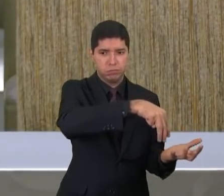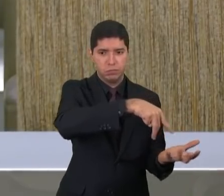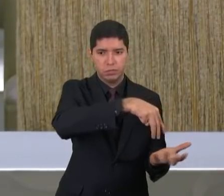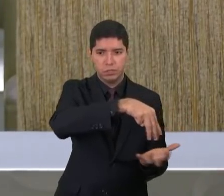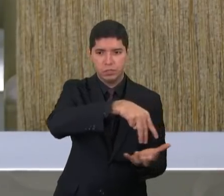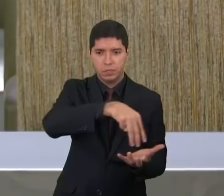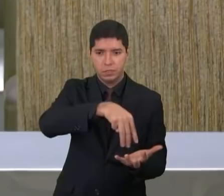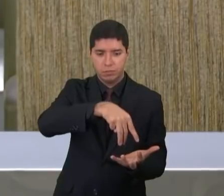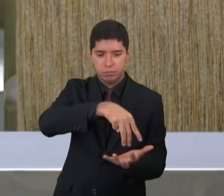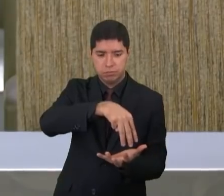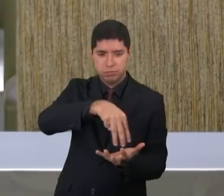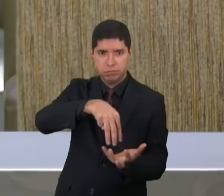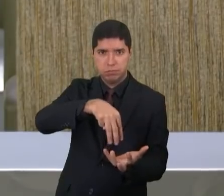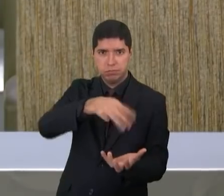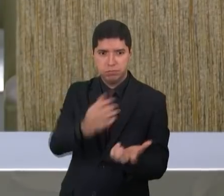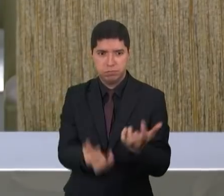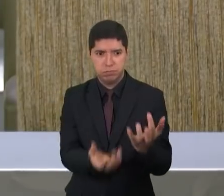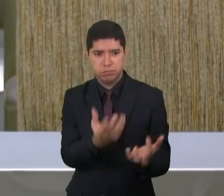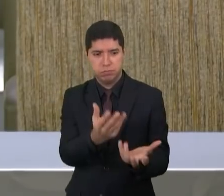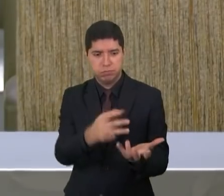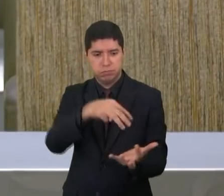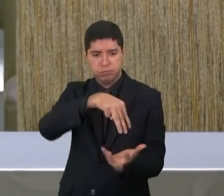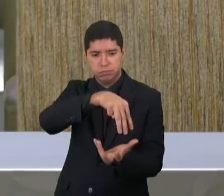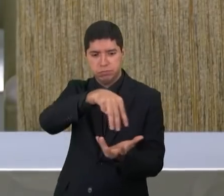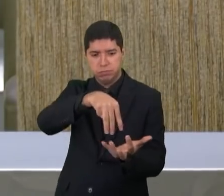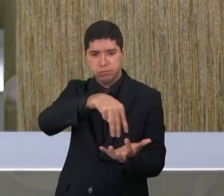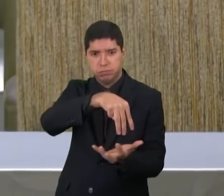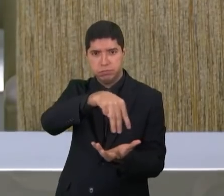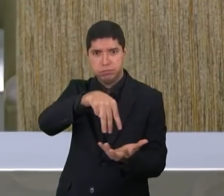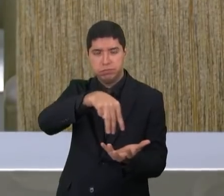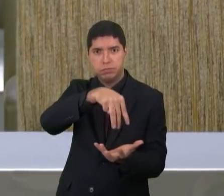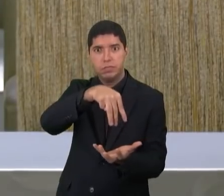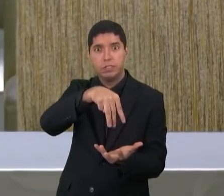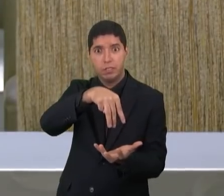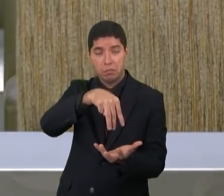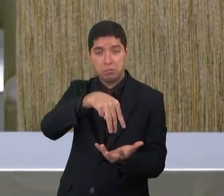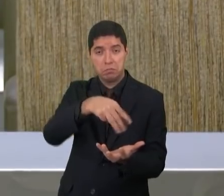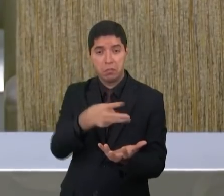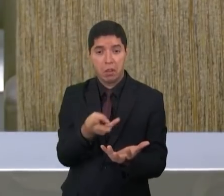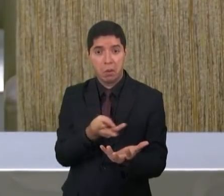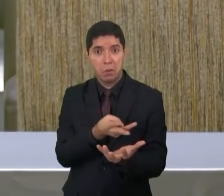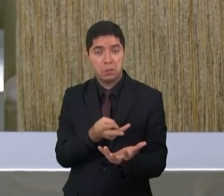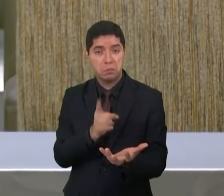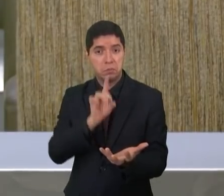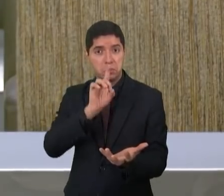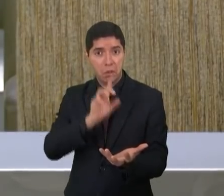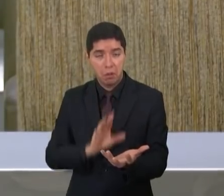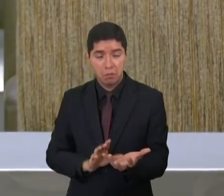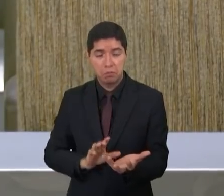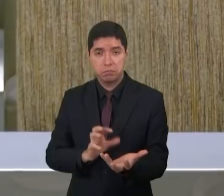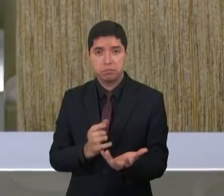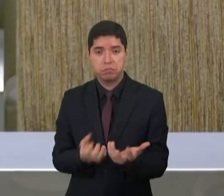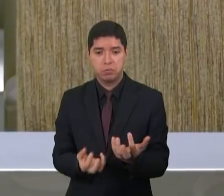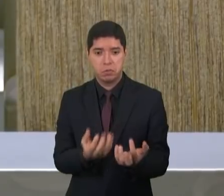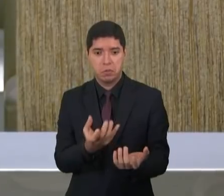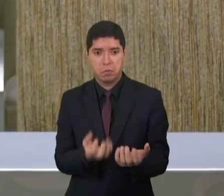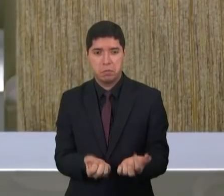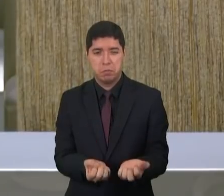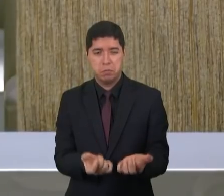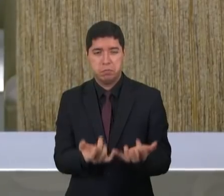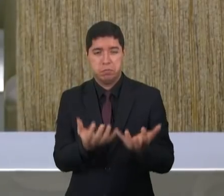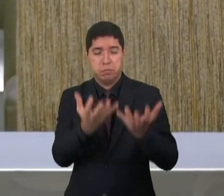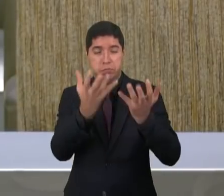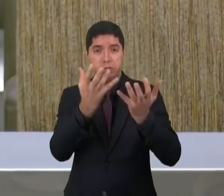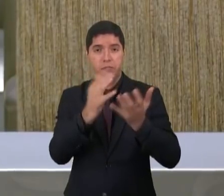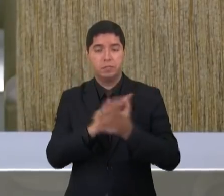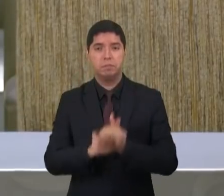pudessem caminhar por dentro da fornalha. Aleluia. Eu quero lhe dizer uma coisa nesta noite. Não